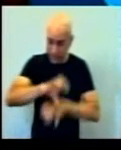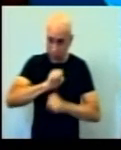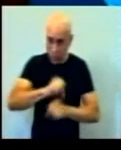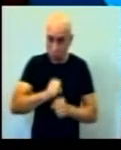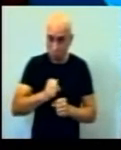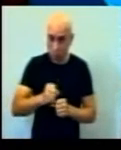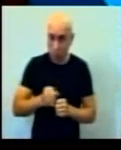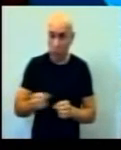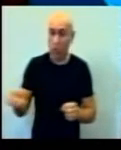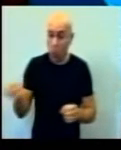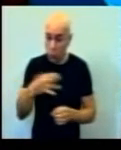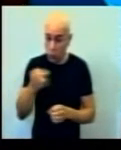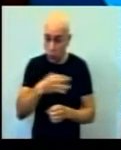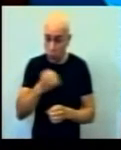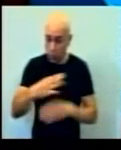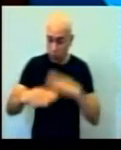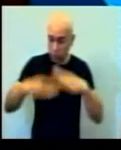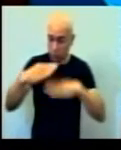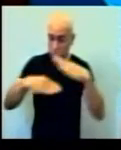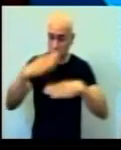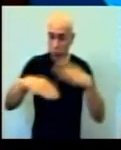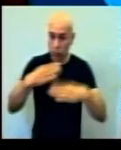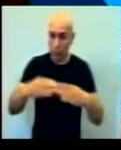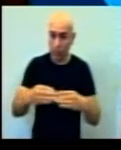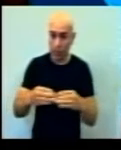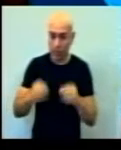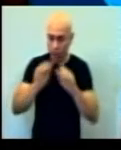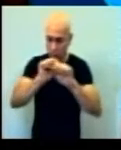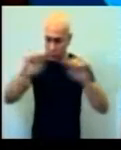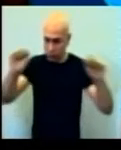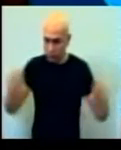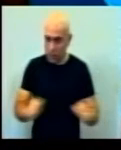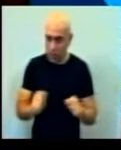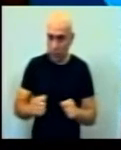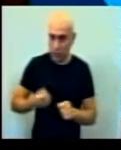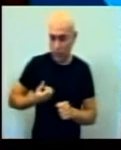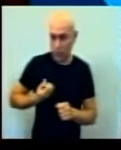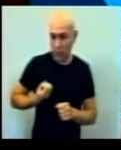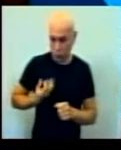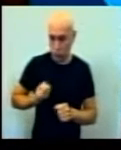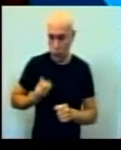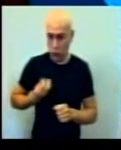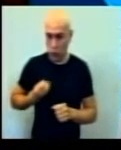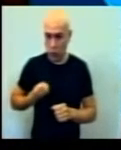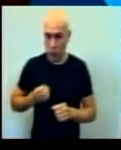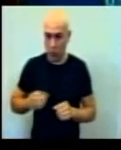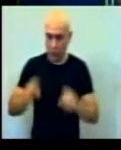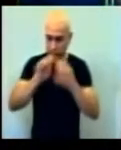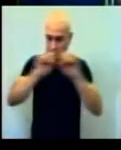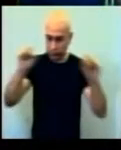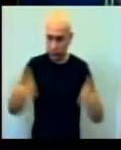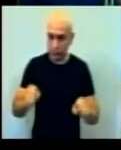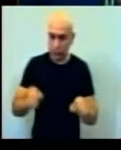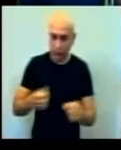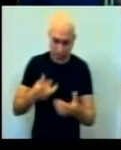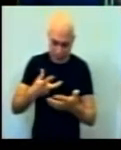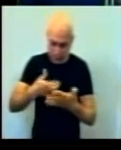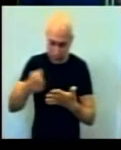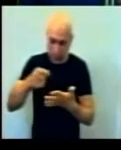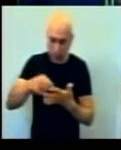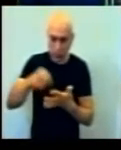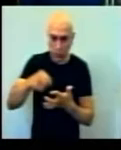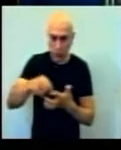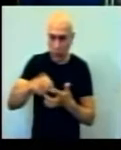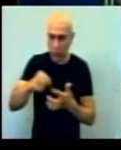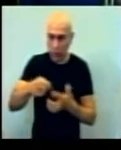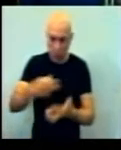mantendo a atualização com o CIVEP, que é o banco do Ministério da Saúde de casos graves, o banco de exames, que é do Instituto